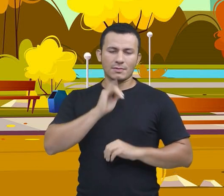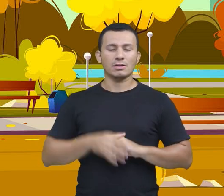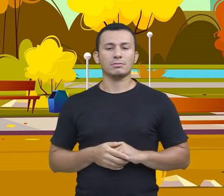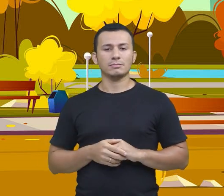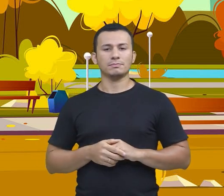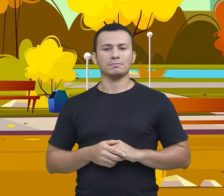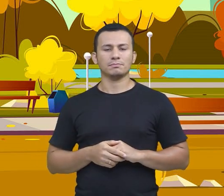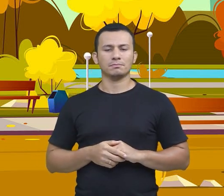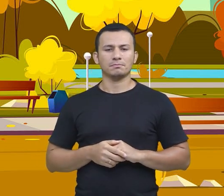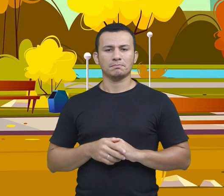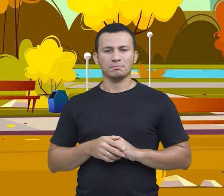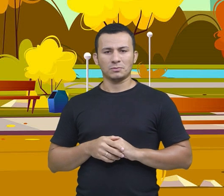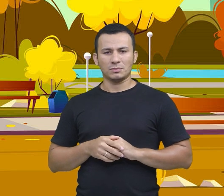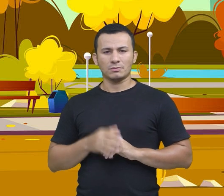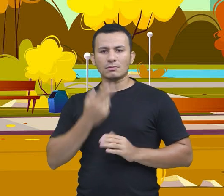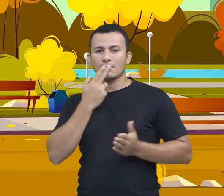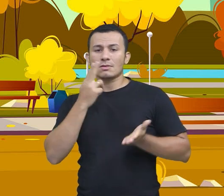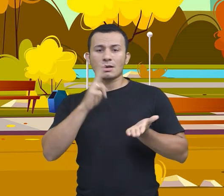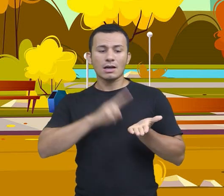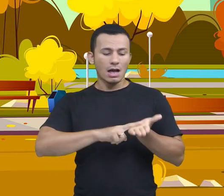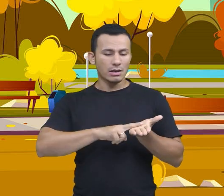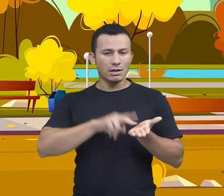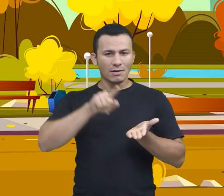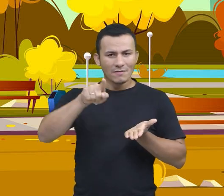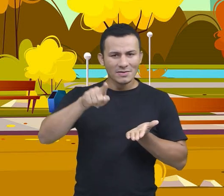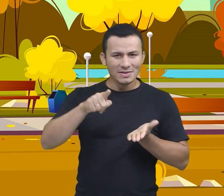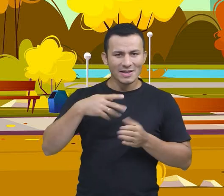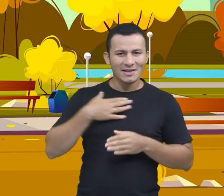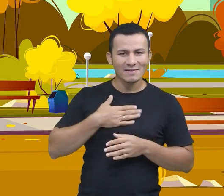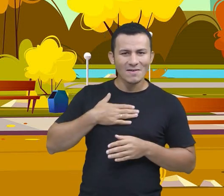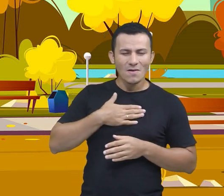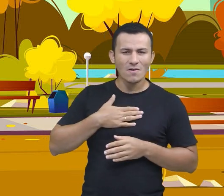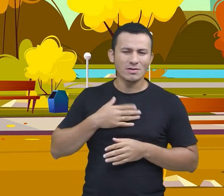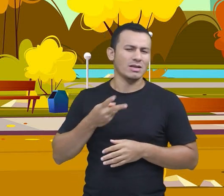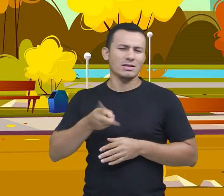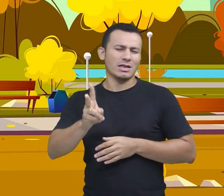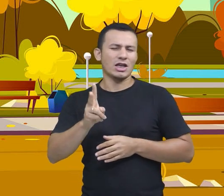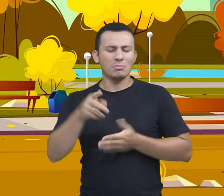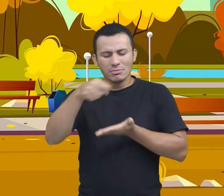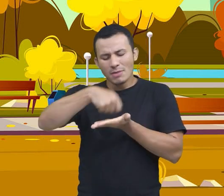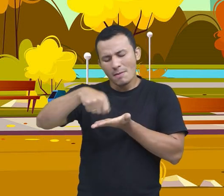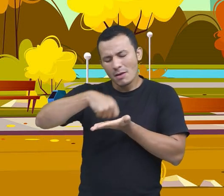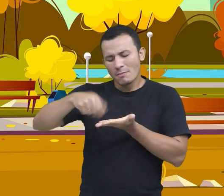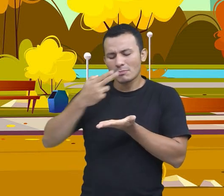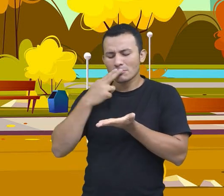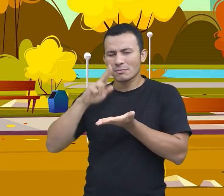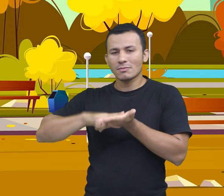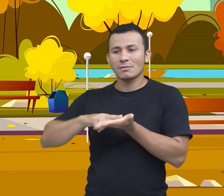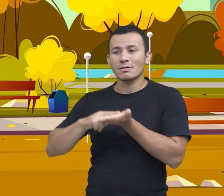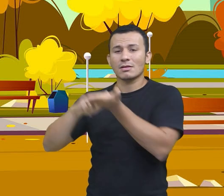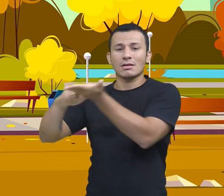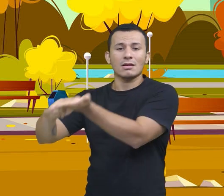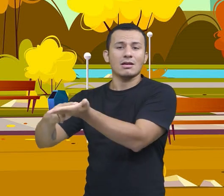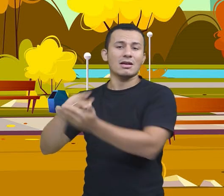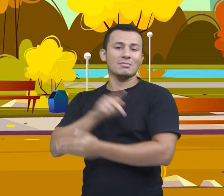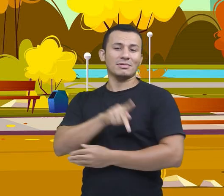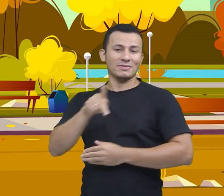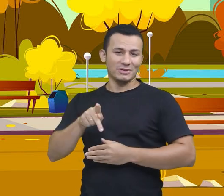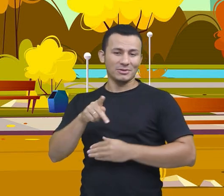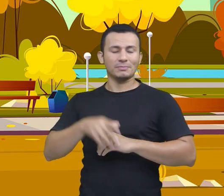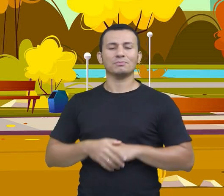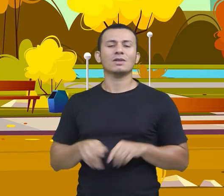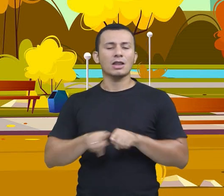Cartas. Quem gosta de receber cartinha? Vocês sempre fazem cartinha para os professores, não é verdade? Aí tem